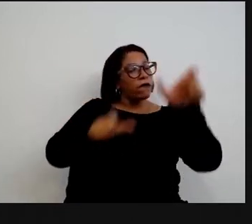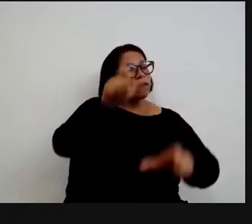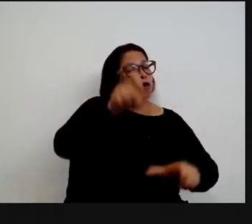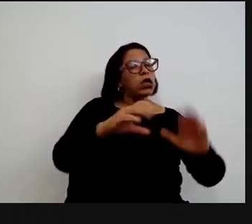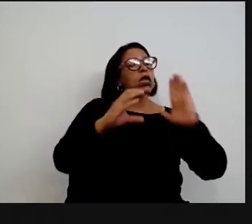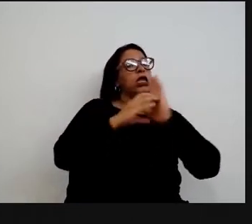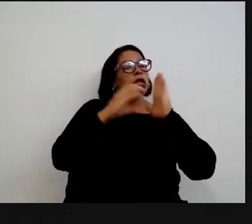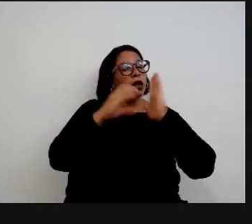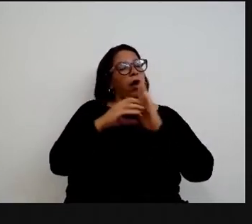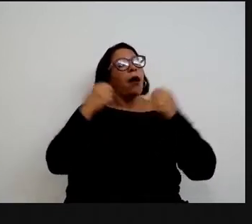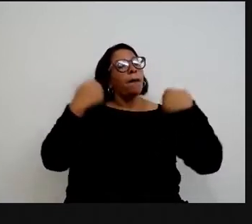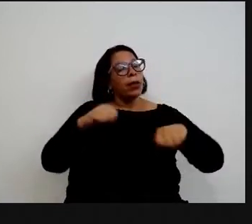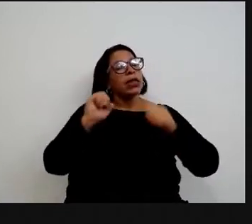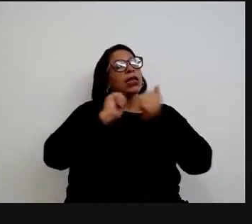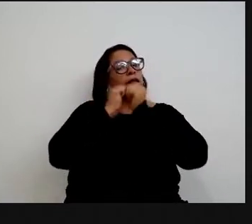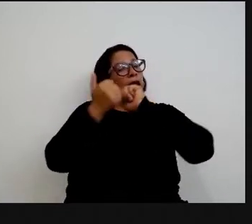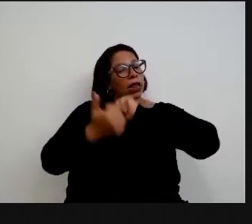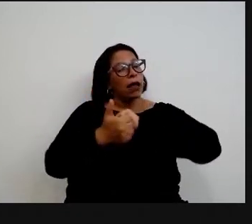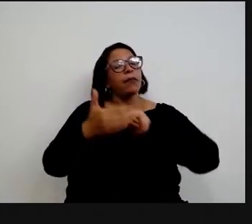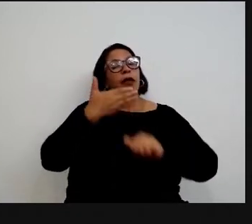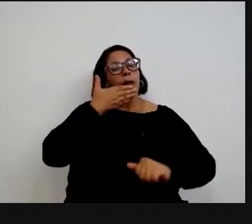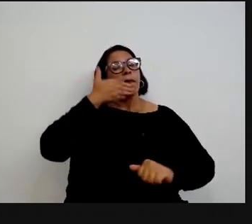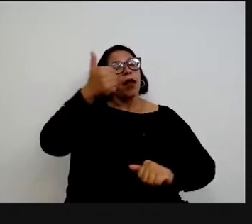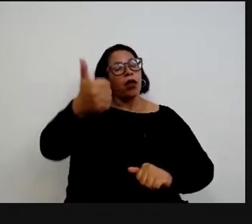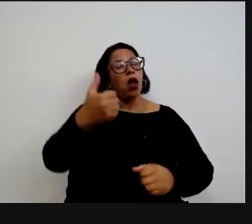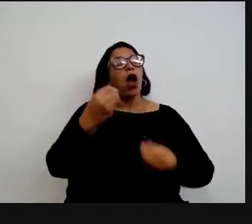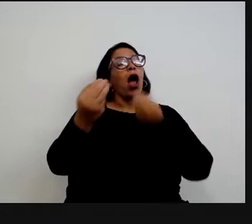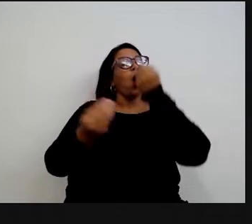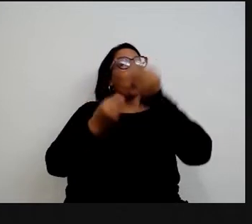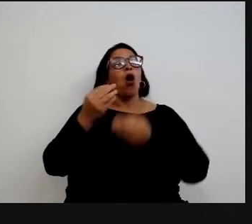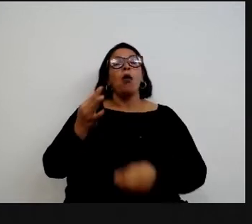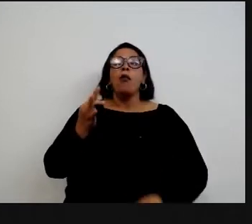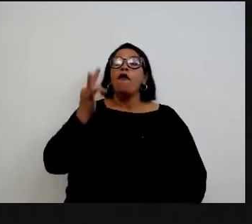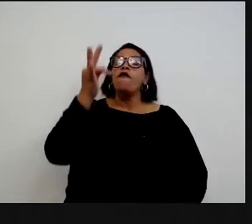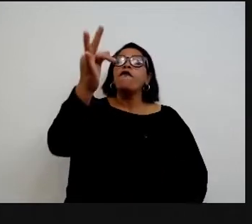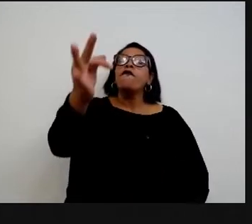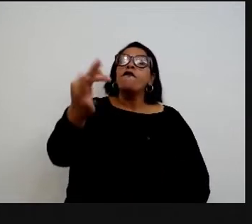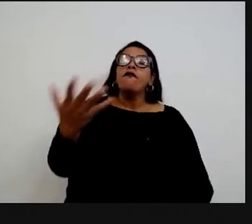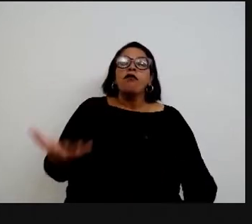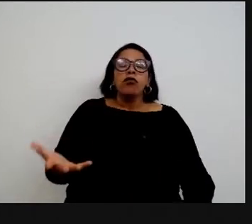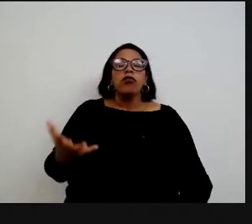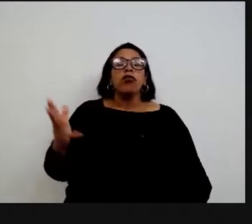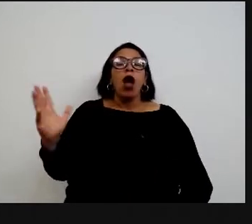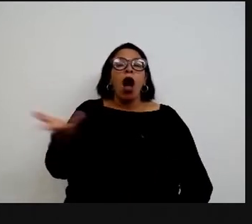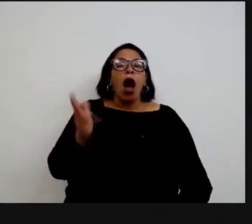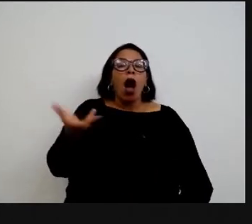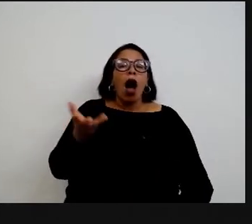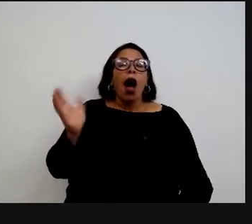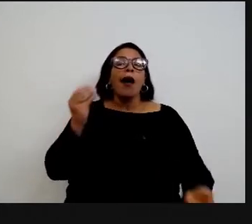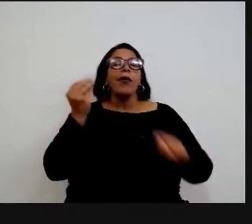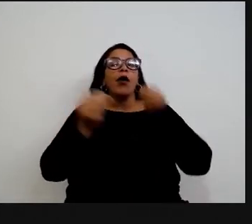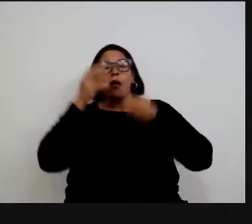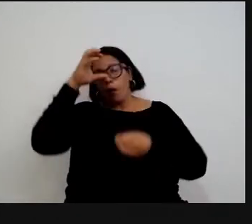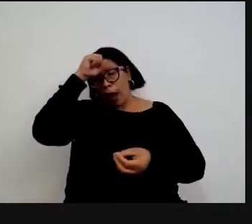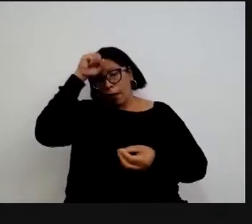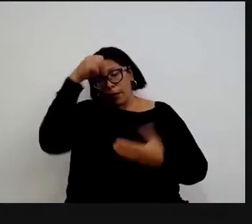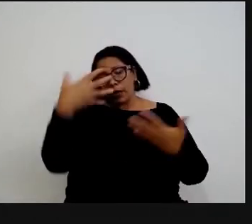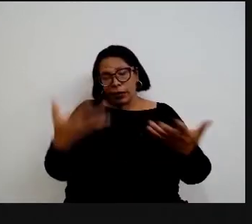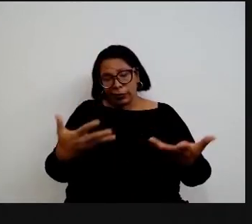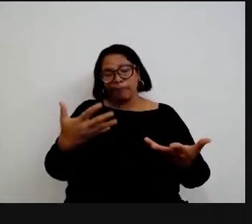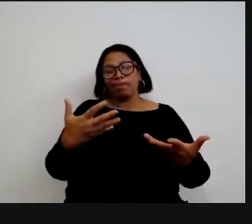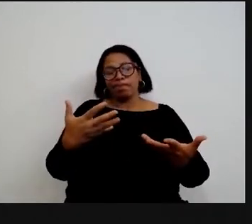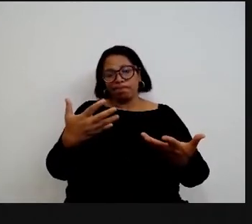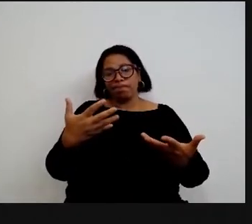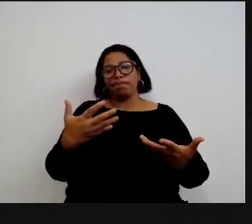hoje, né? E aí, como que isso depois repercute nessa velocidade com tanta forma de aprendizagem,